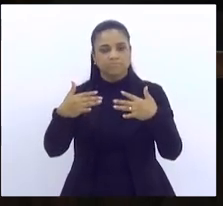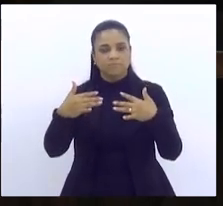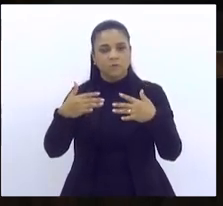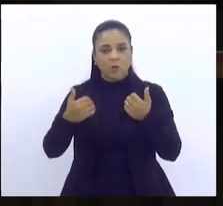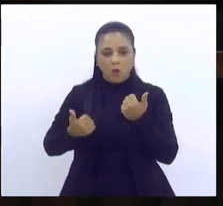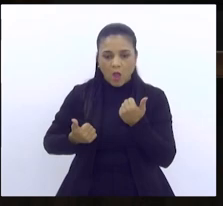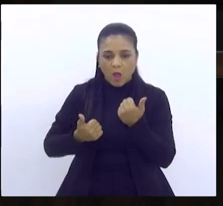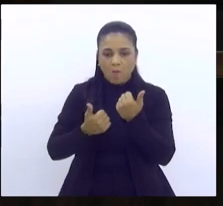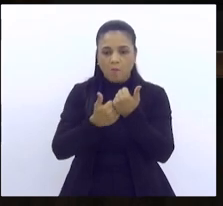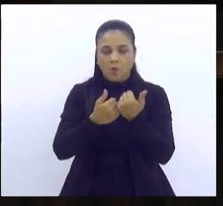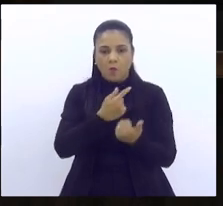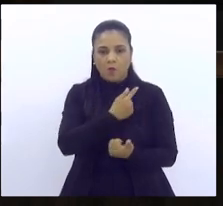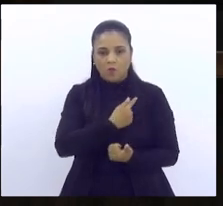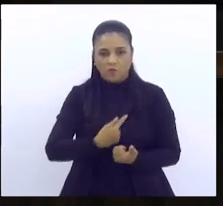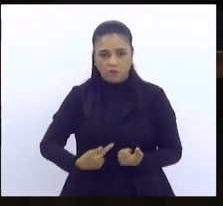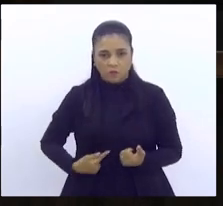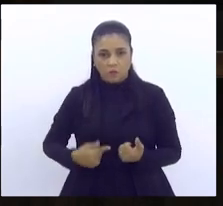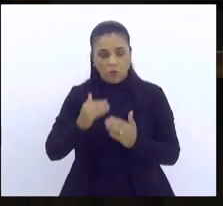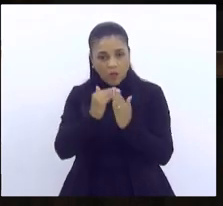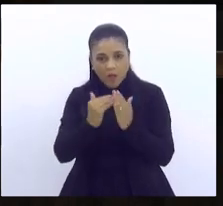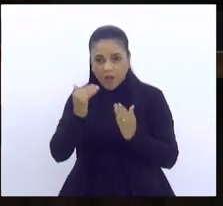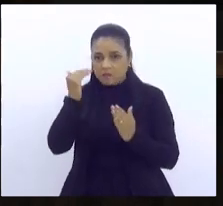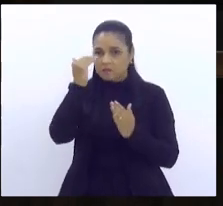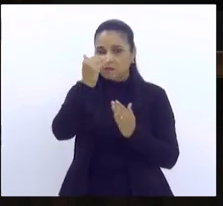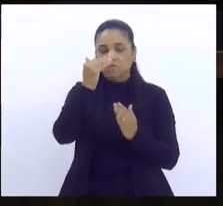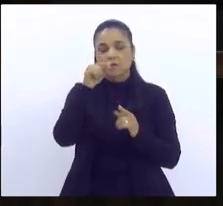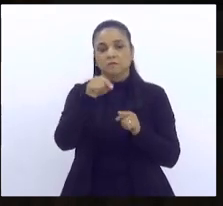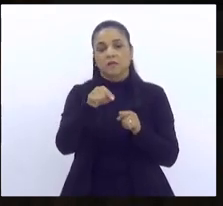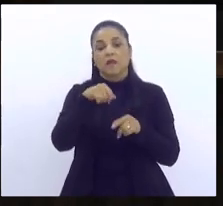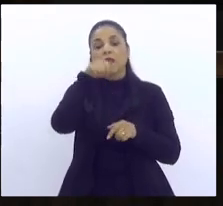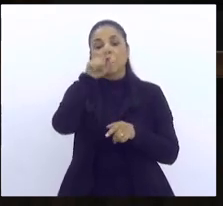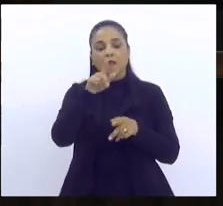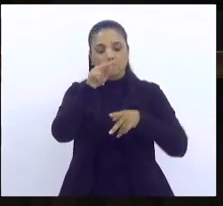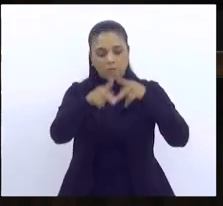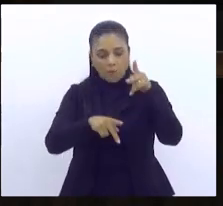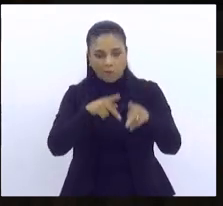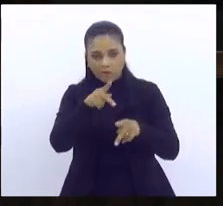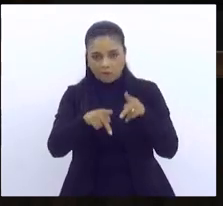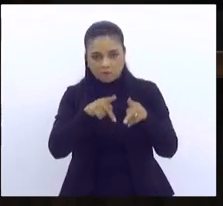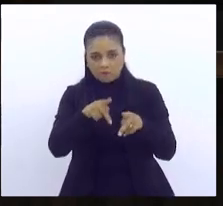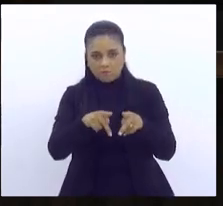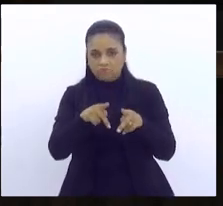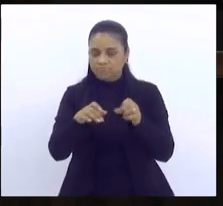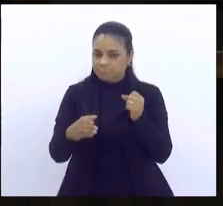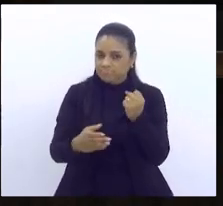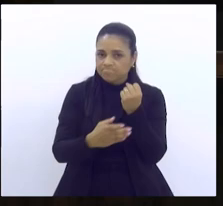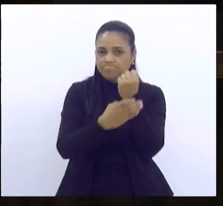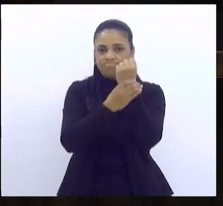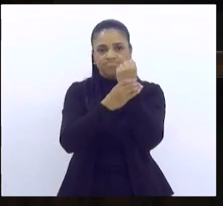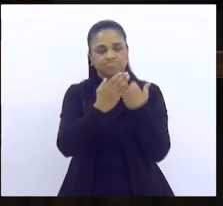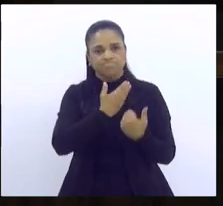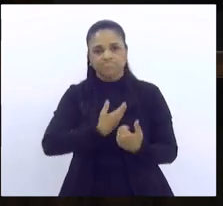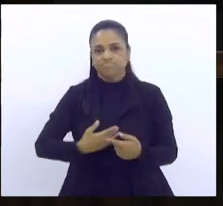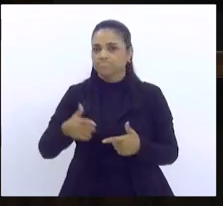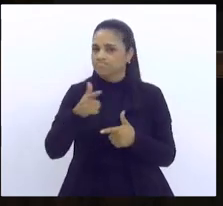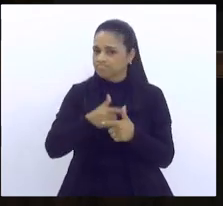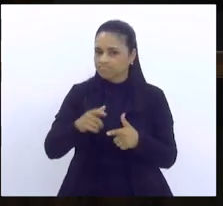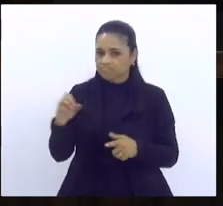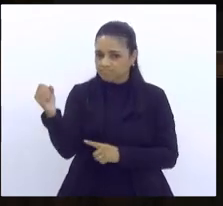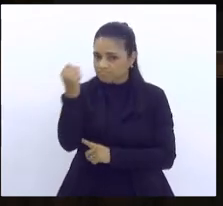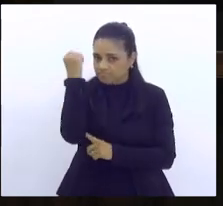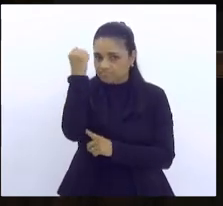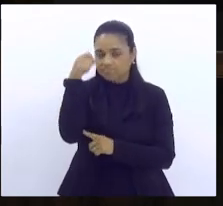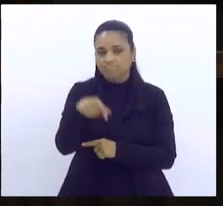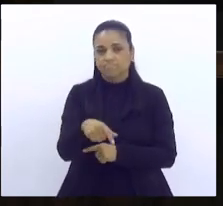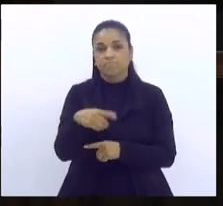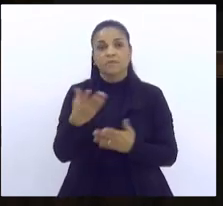ao governador, mas acima do governador, ao povo fluminense, porque realmente está gritante a situação da segurança pública. Aqui, de